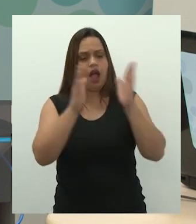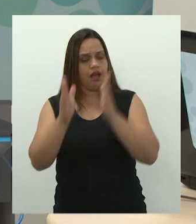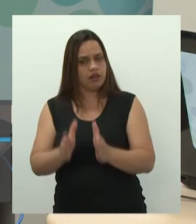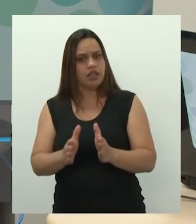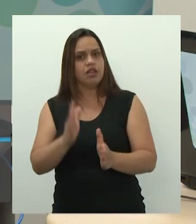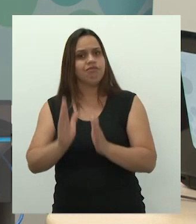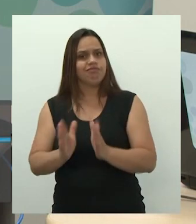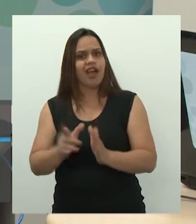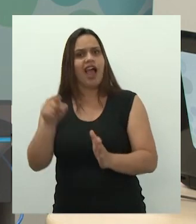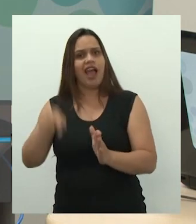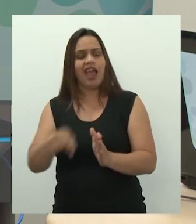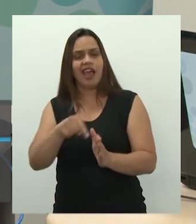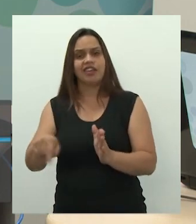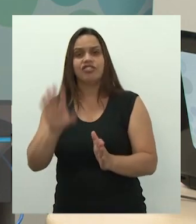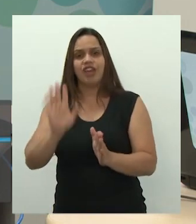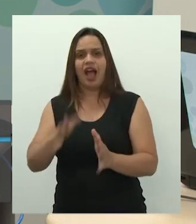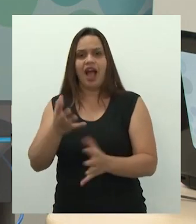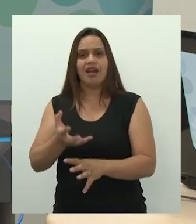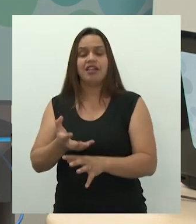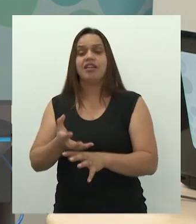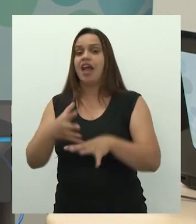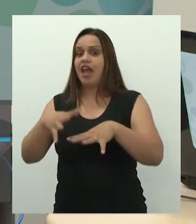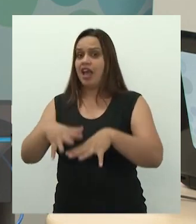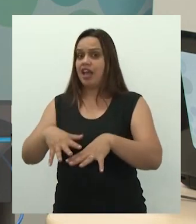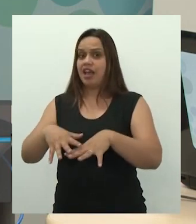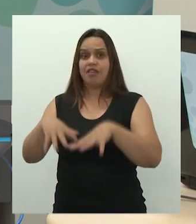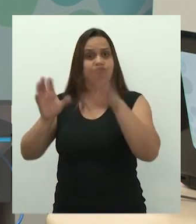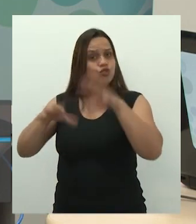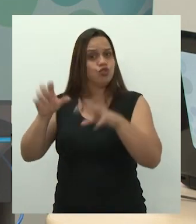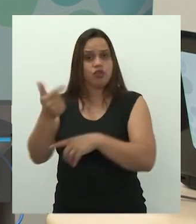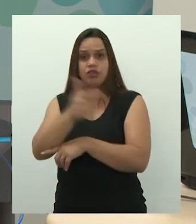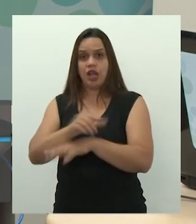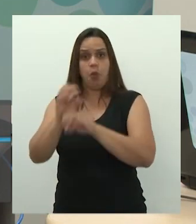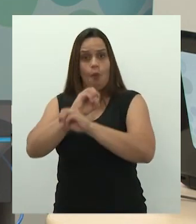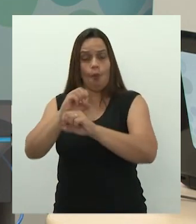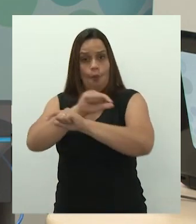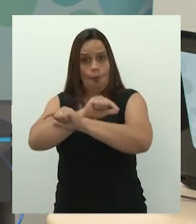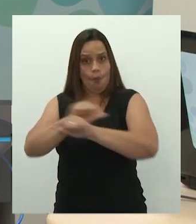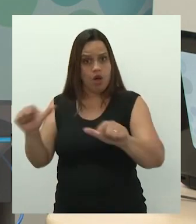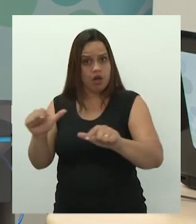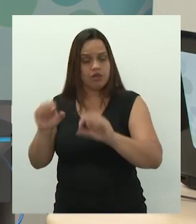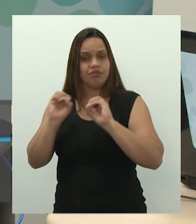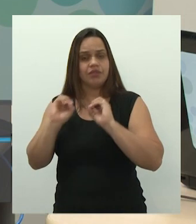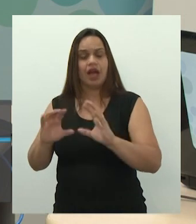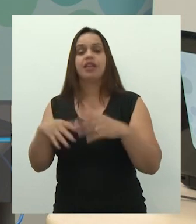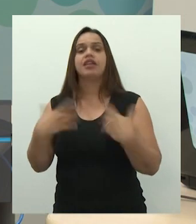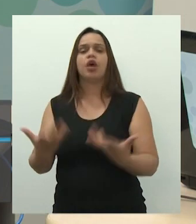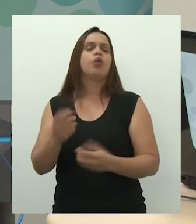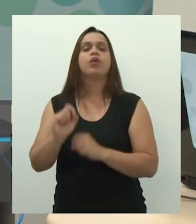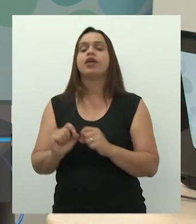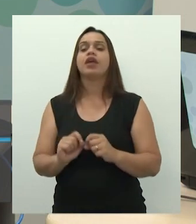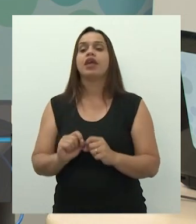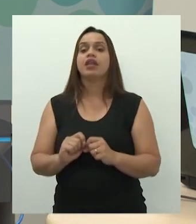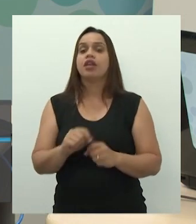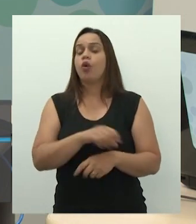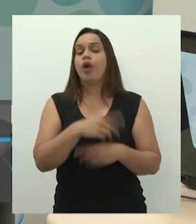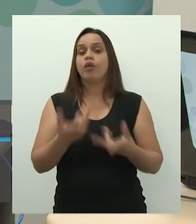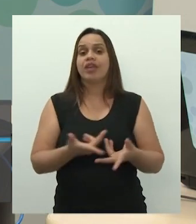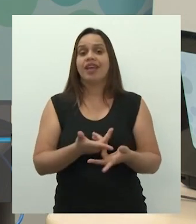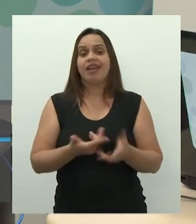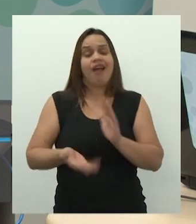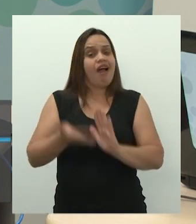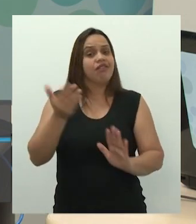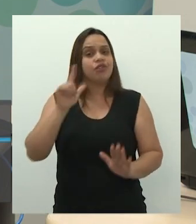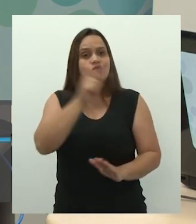a se planejar. Nem sempre os grupos humanos tiveram uma relação com a natureza nesse sentido de observar e